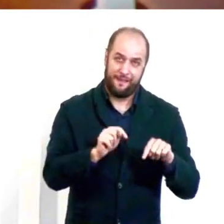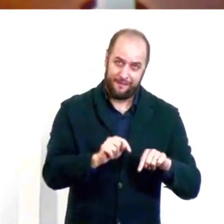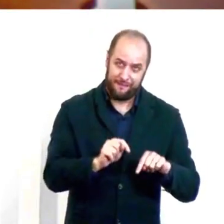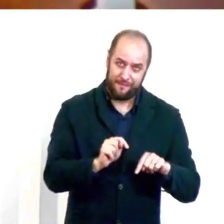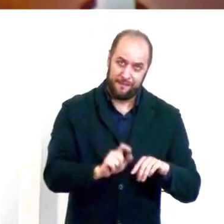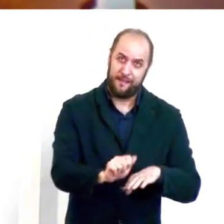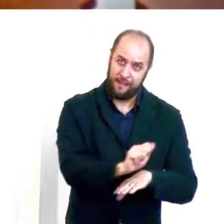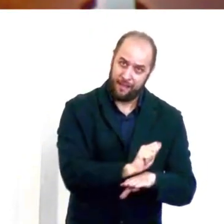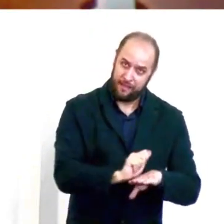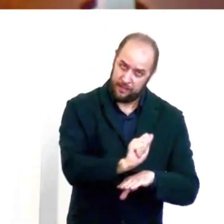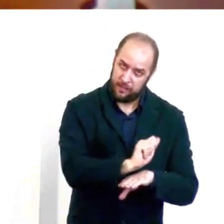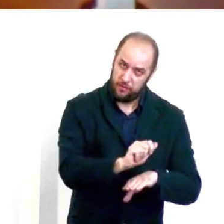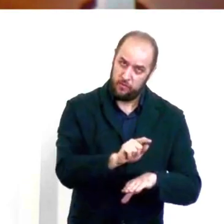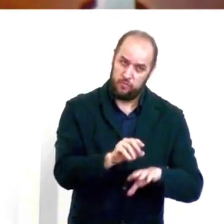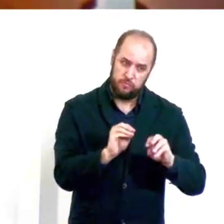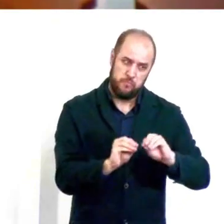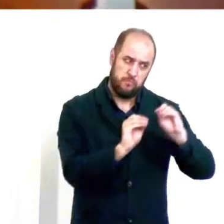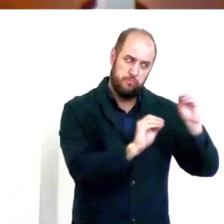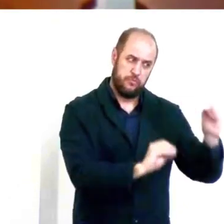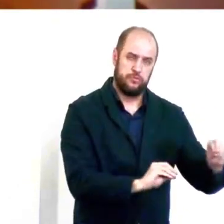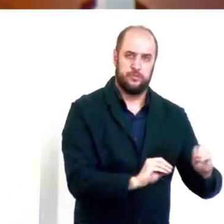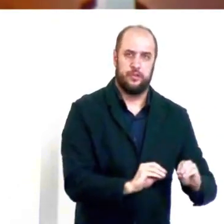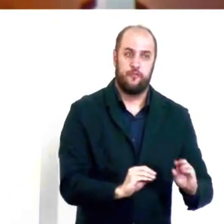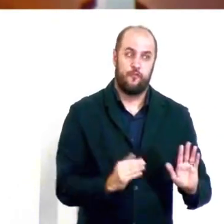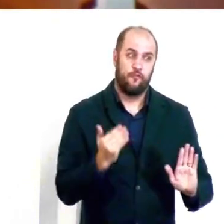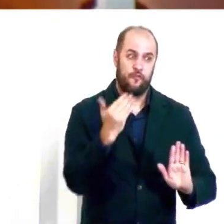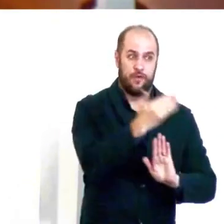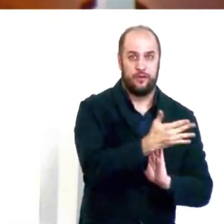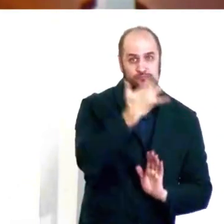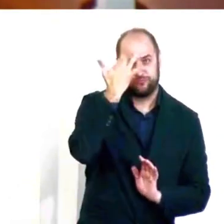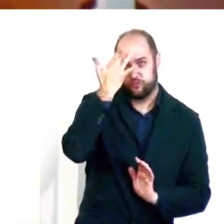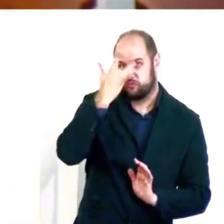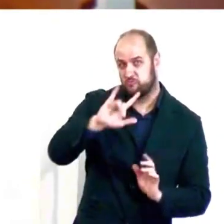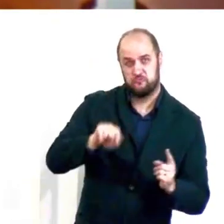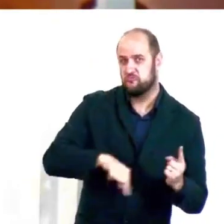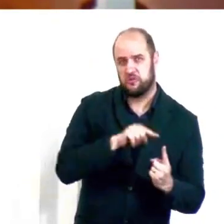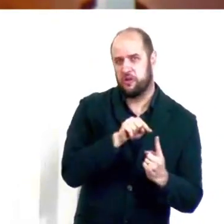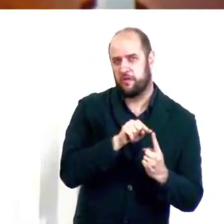E ainda vai sair sem saber para onde ir.